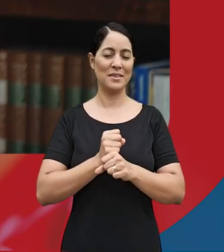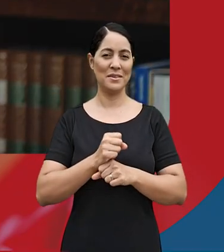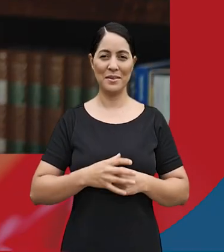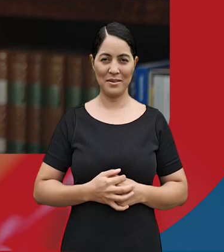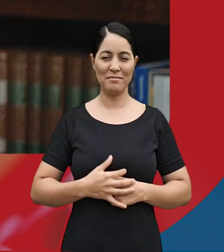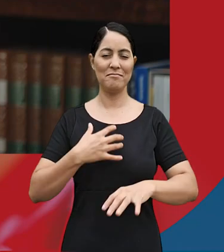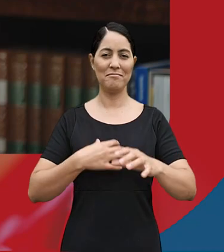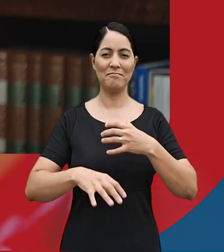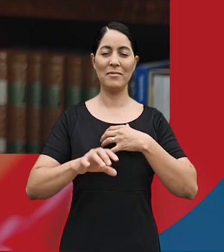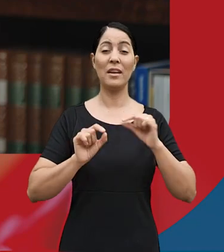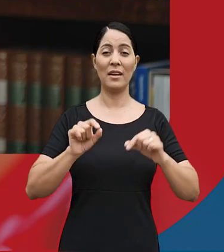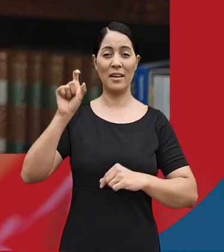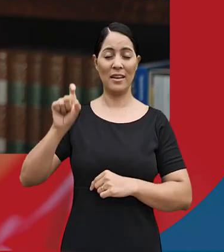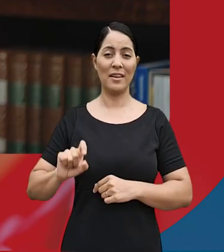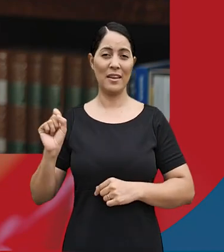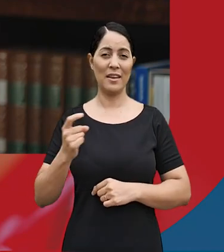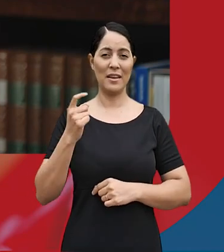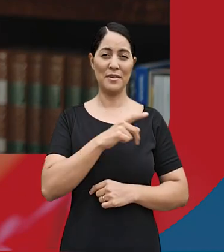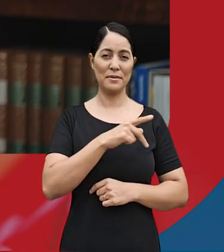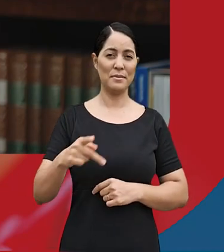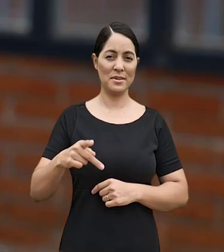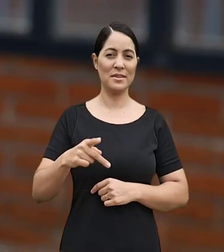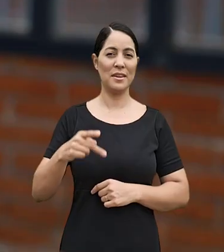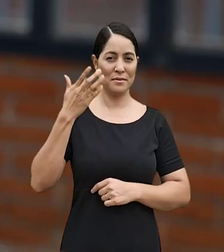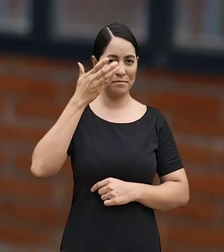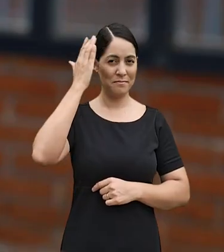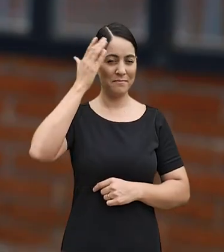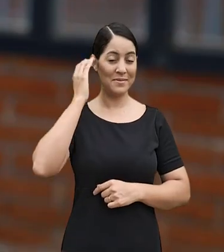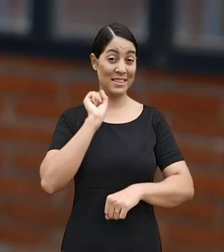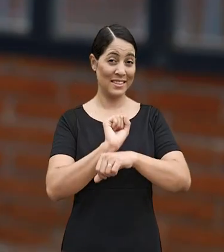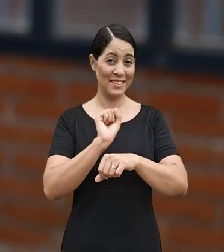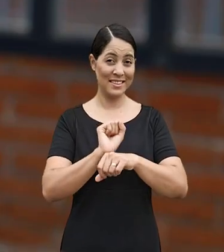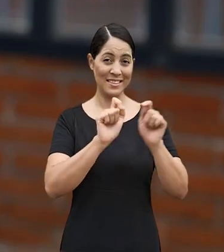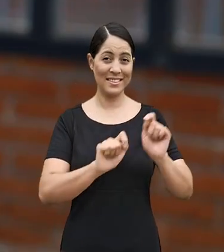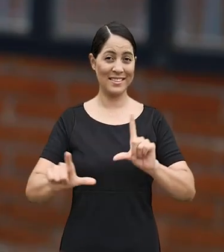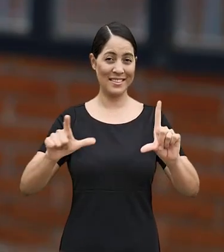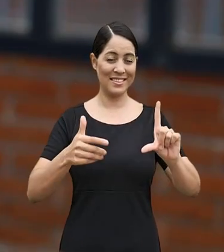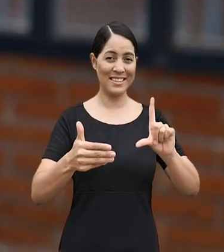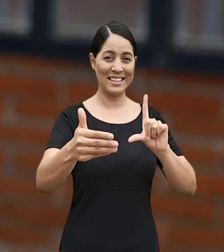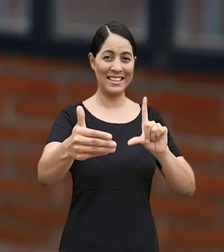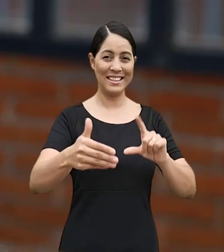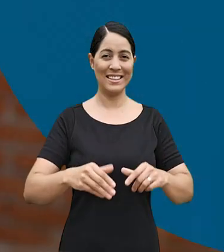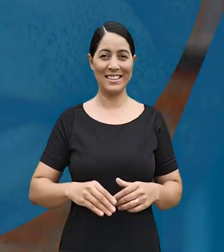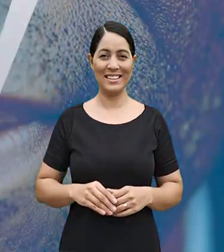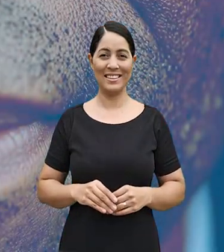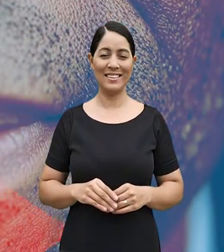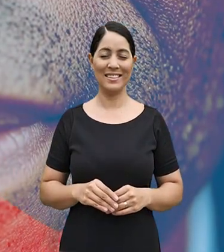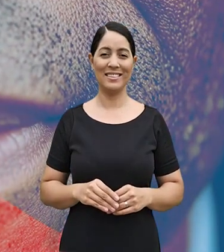da Advocacia, com o ex-presidente Michel Temer. Não saia daí. Pela Ordem está começando.